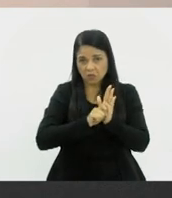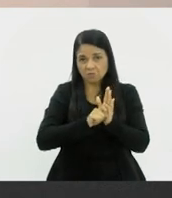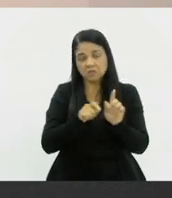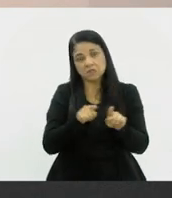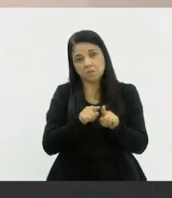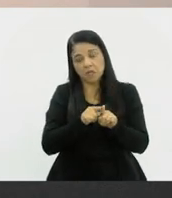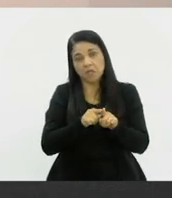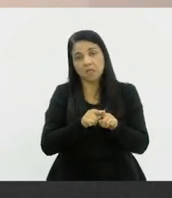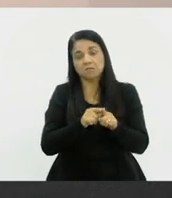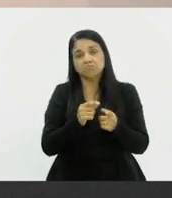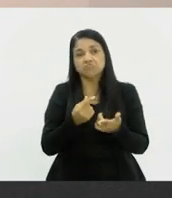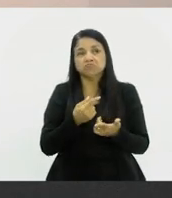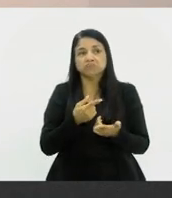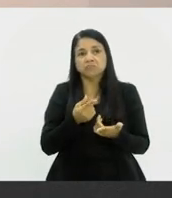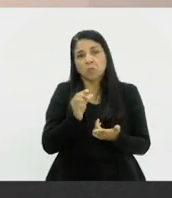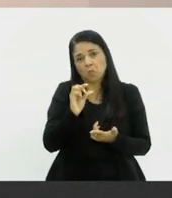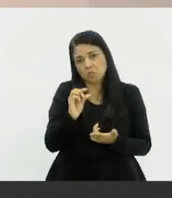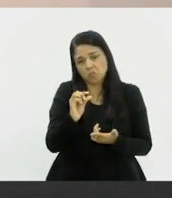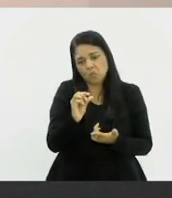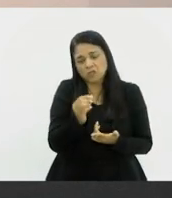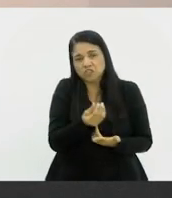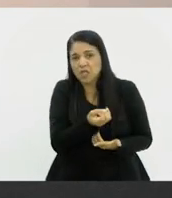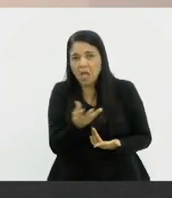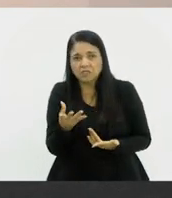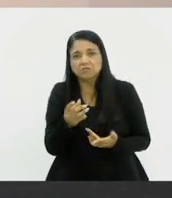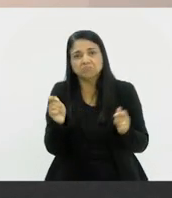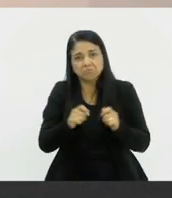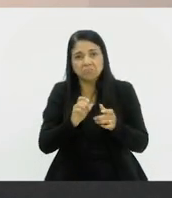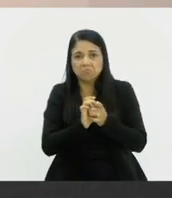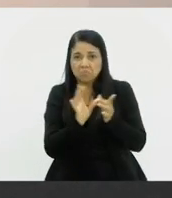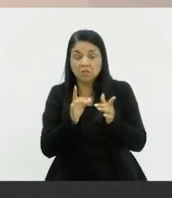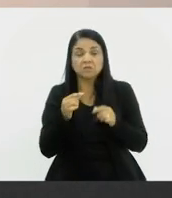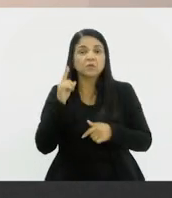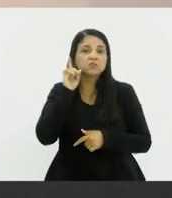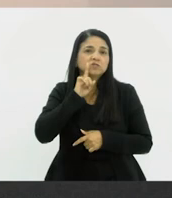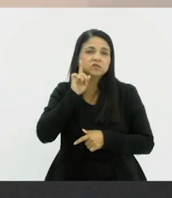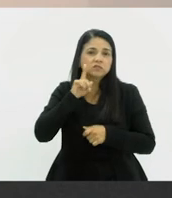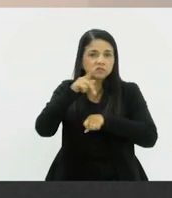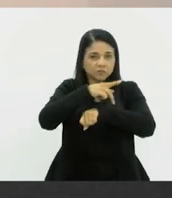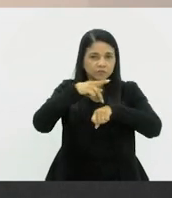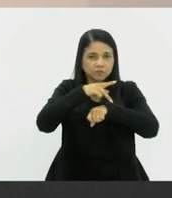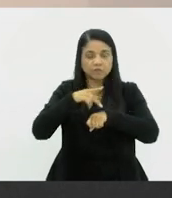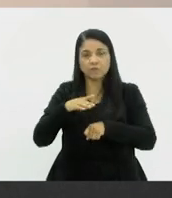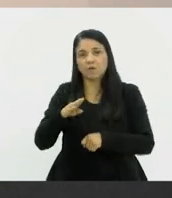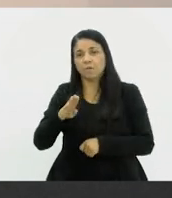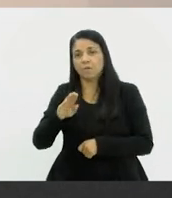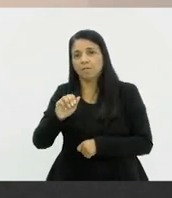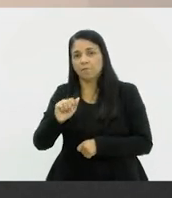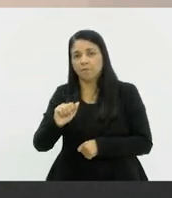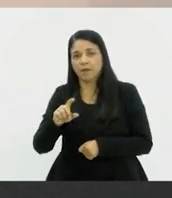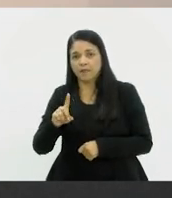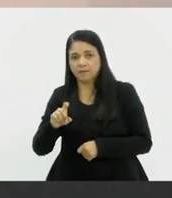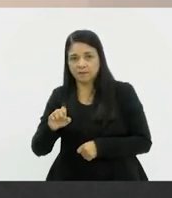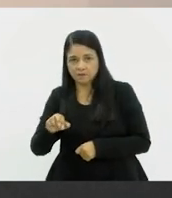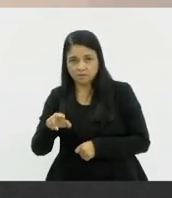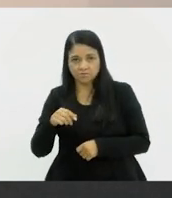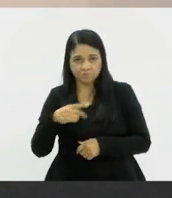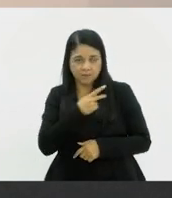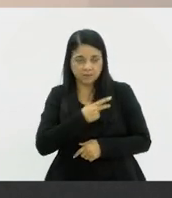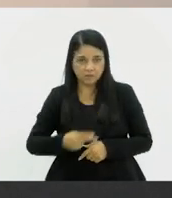determinada quantidade a gente tem os Estados Unidos ontem o biden Né tá